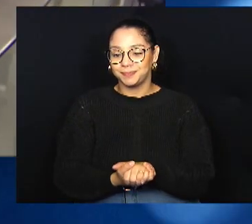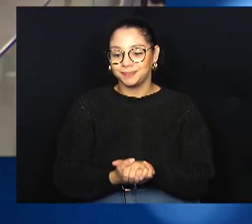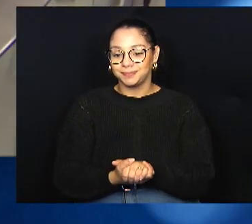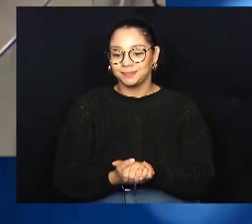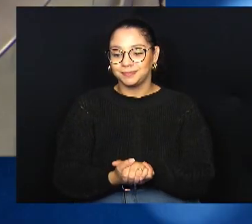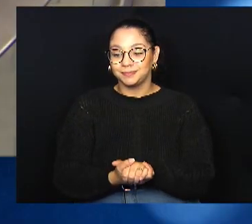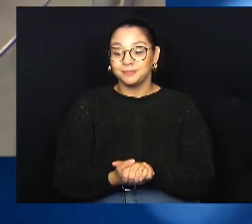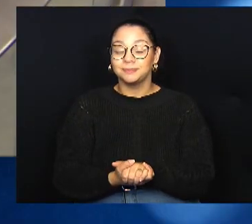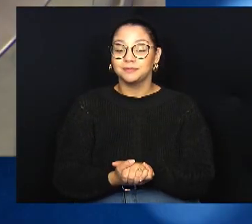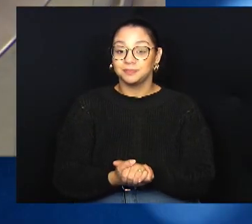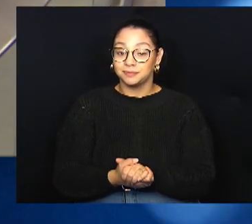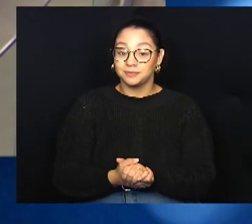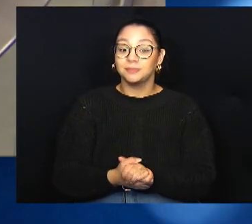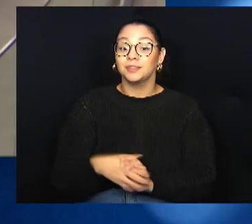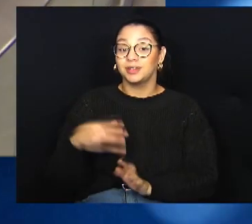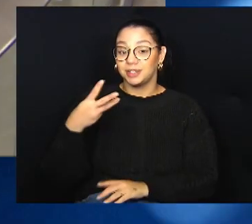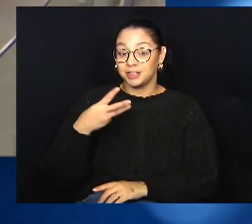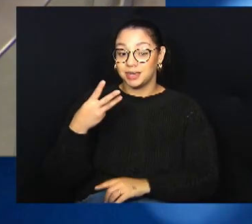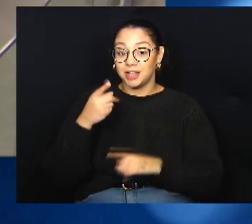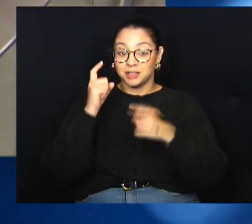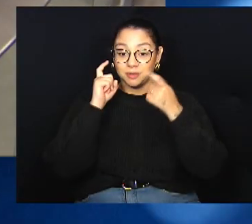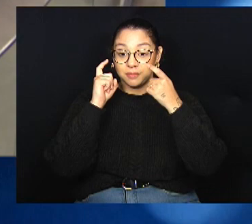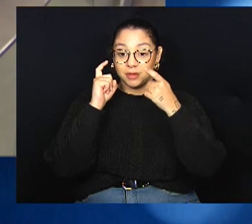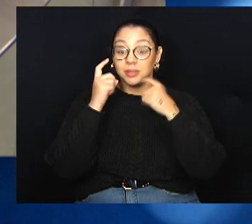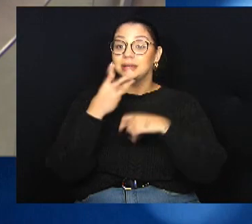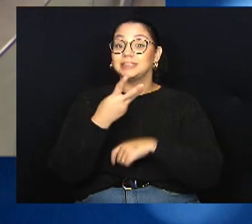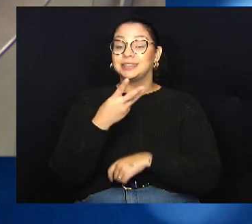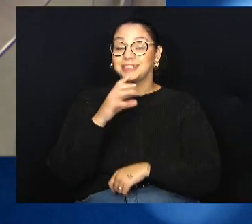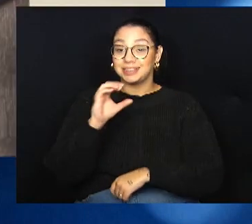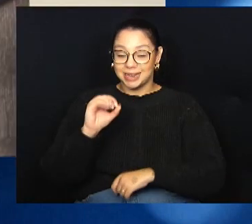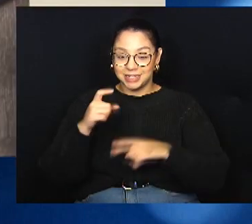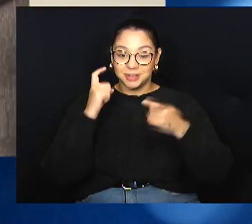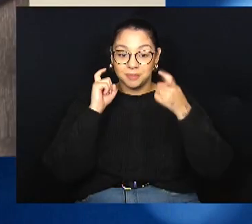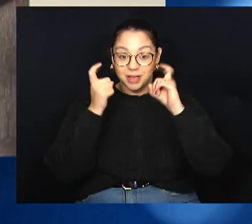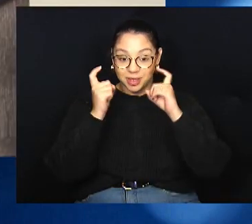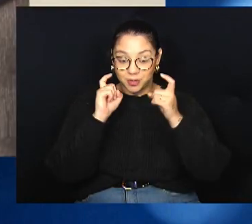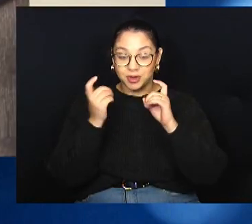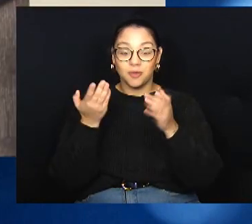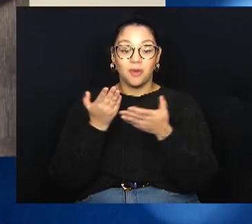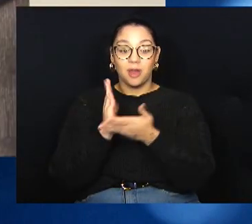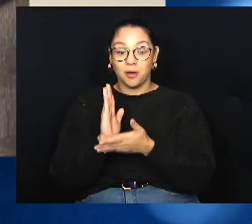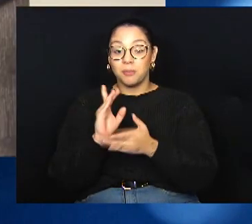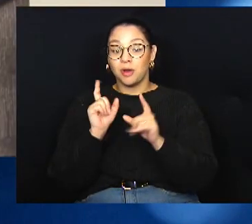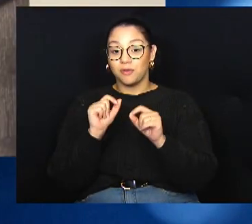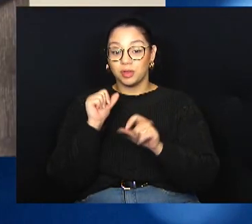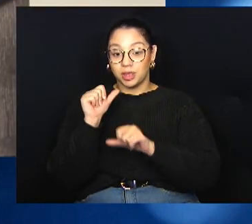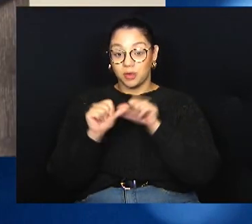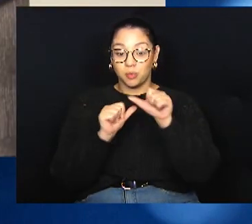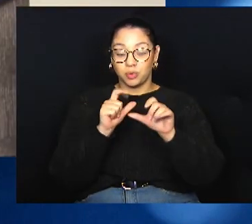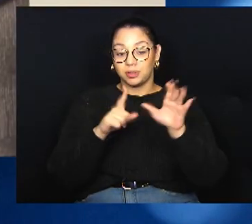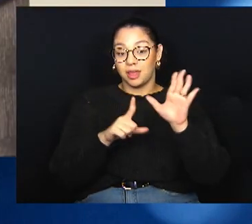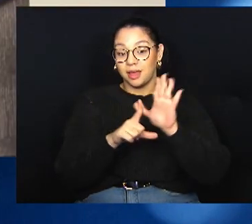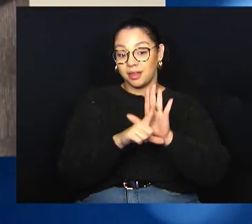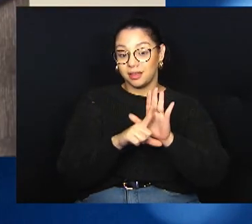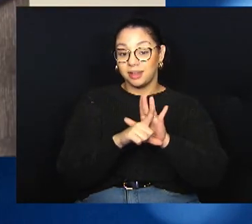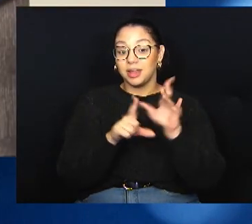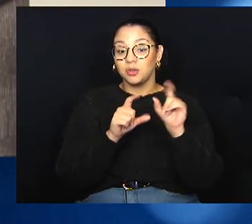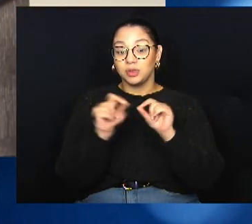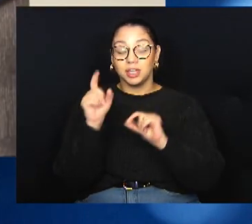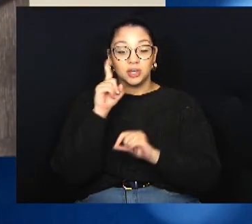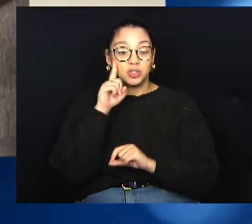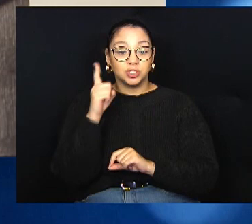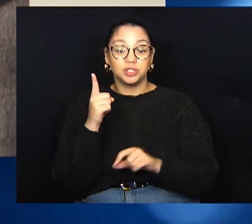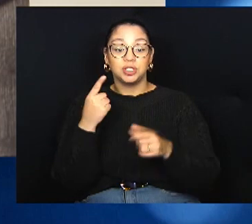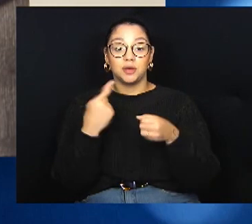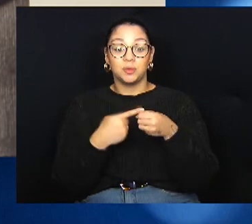Na 30ª reunião ordinária, vereadores aprovam em turno único a alteração na lei para que a data do Dia Municipal